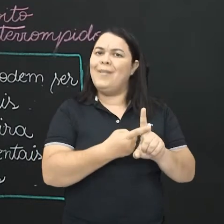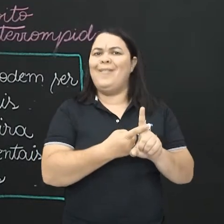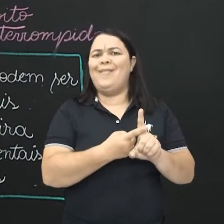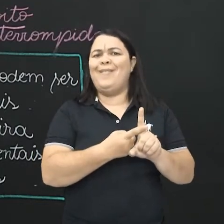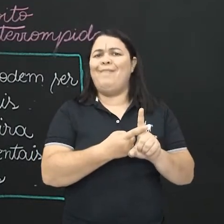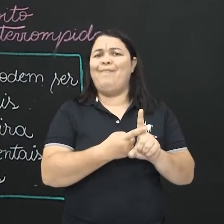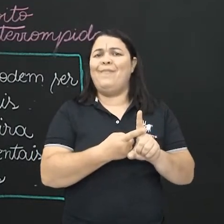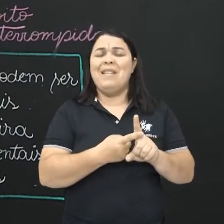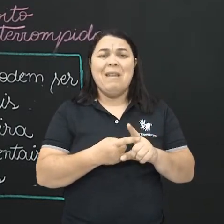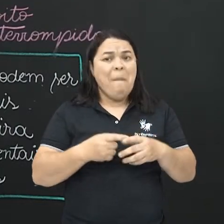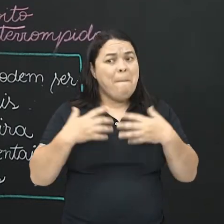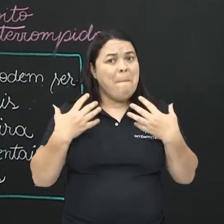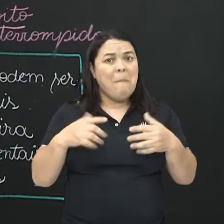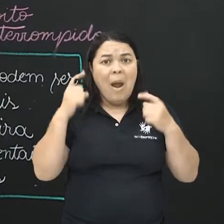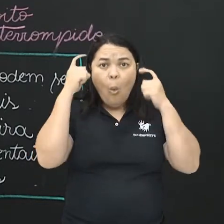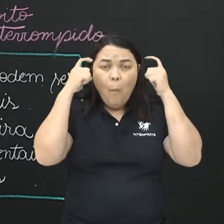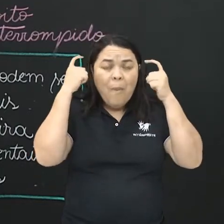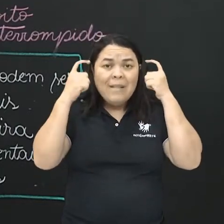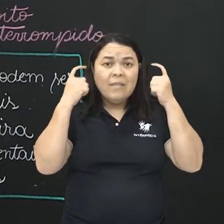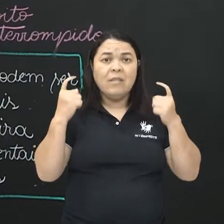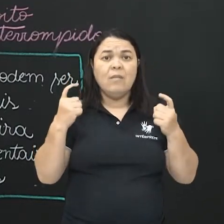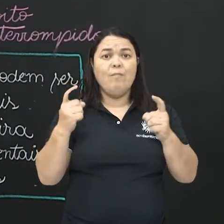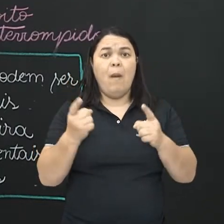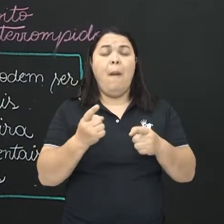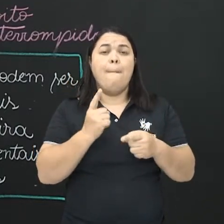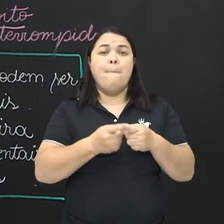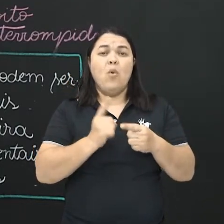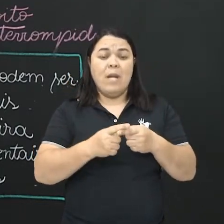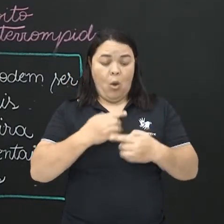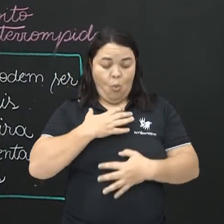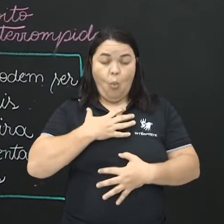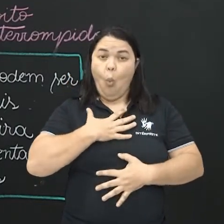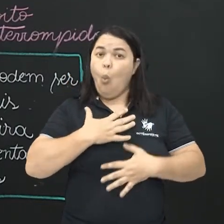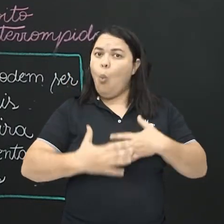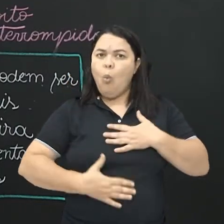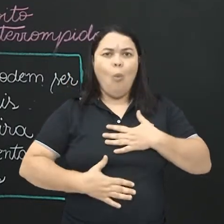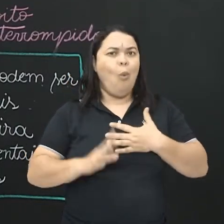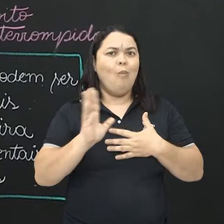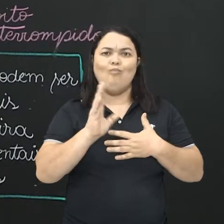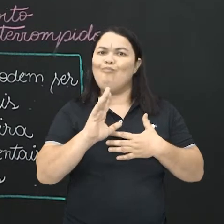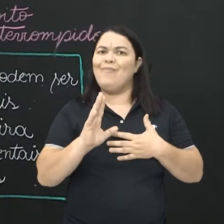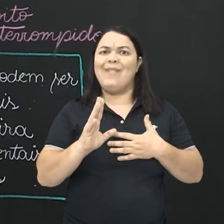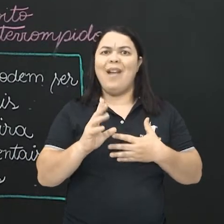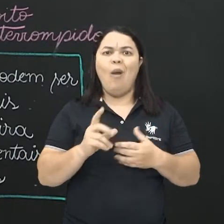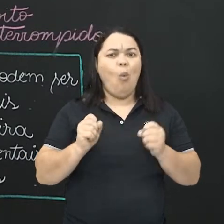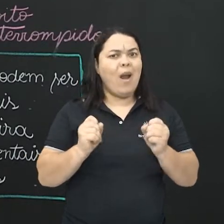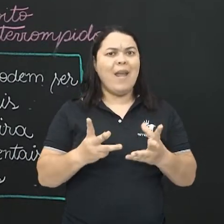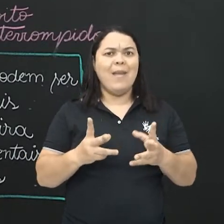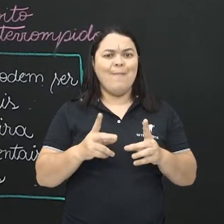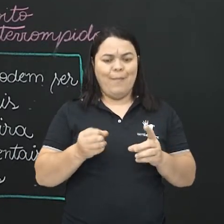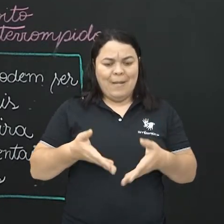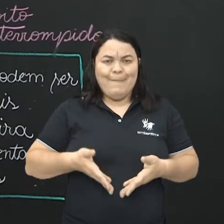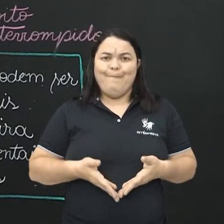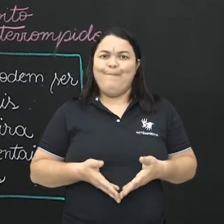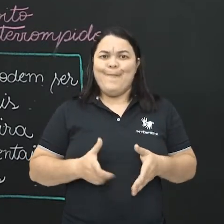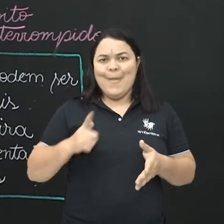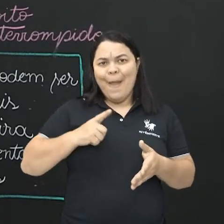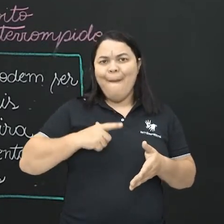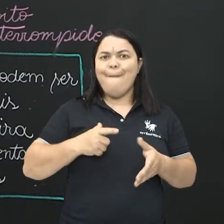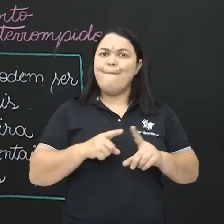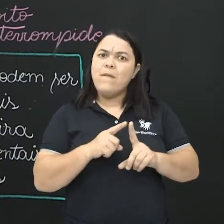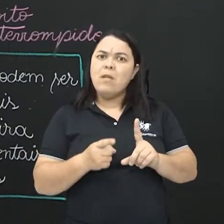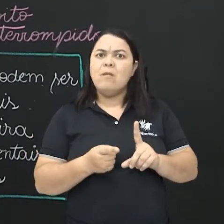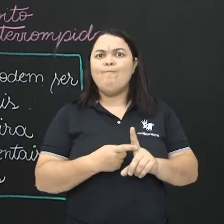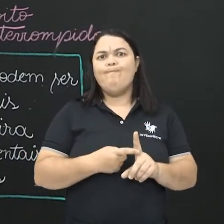base mental, psicológica, física e social para os cuidados com o bebê. Isso vai repercutir em